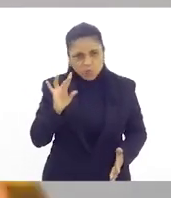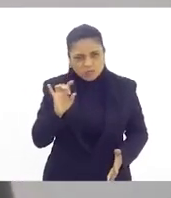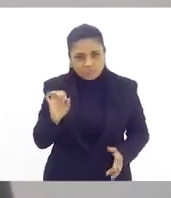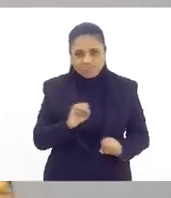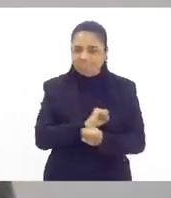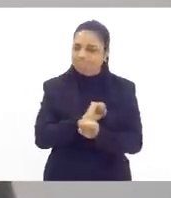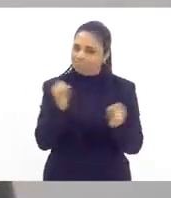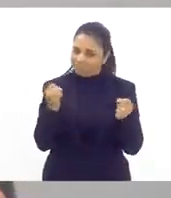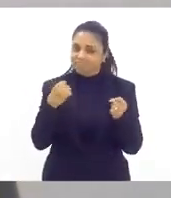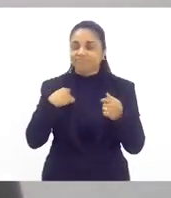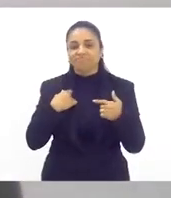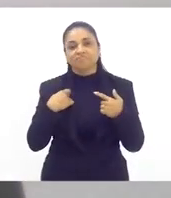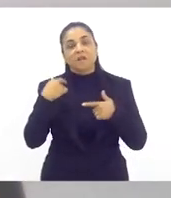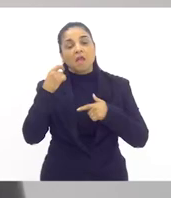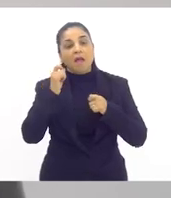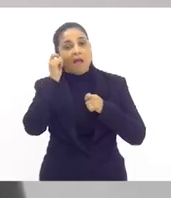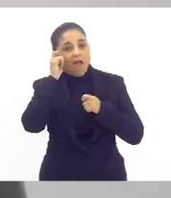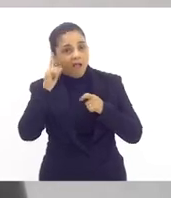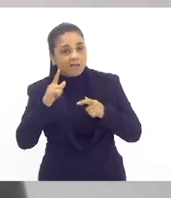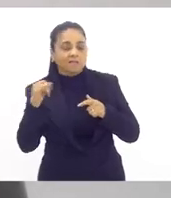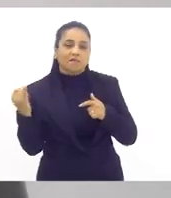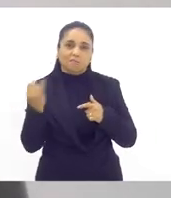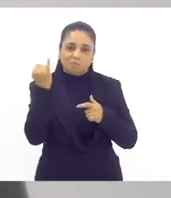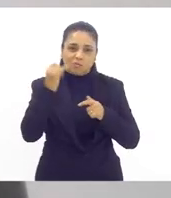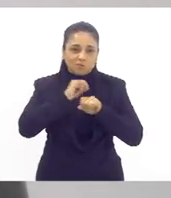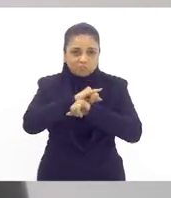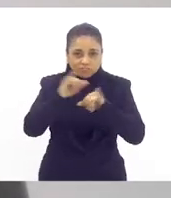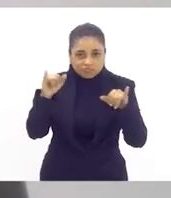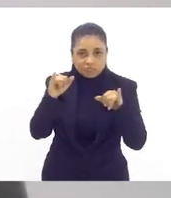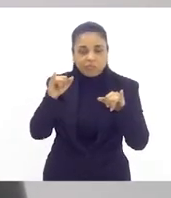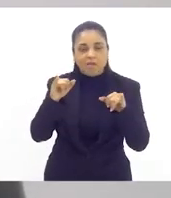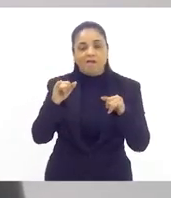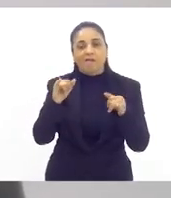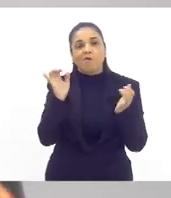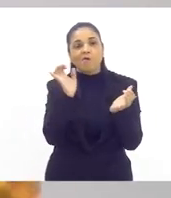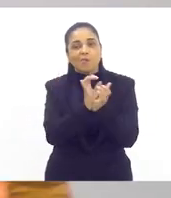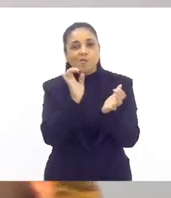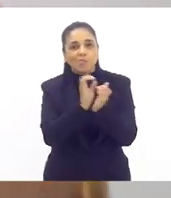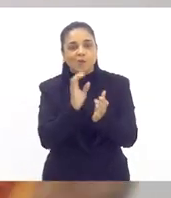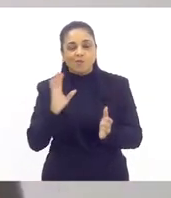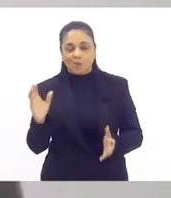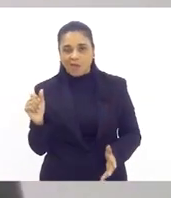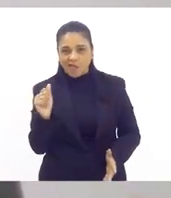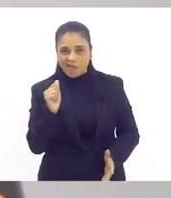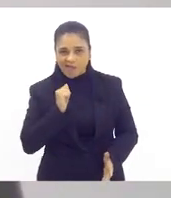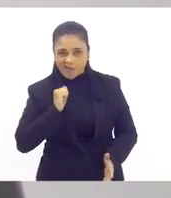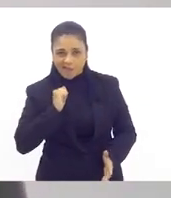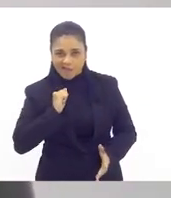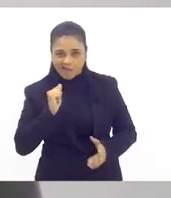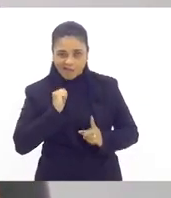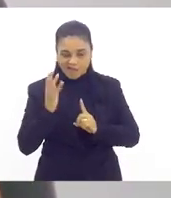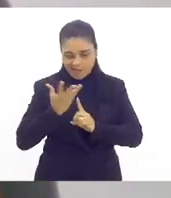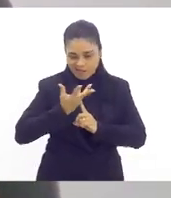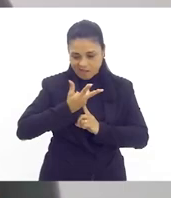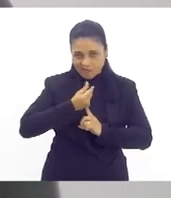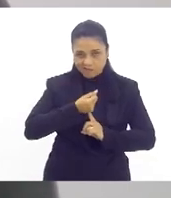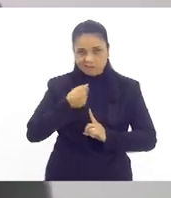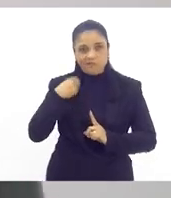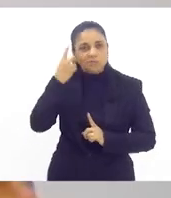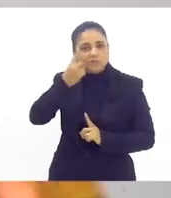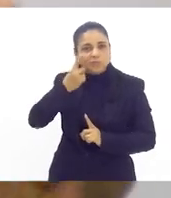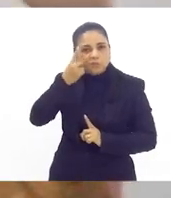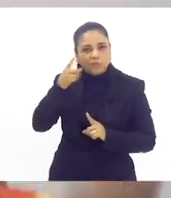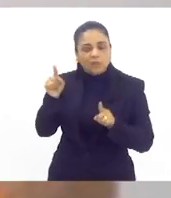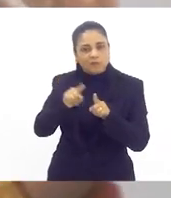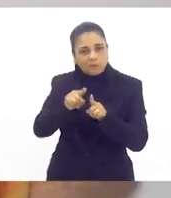importante também a gente alertar toda a classe artística que tá aqui todos os queridos legisladores dessa casa que estão